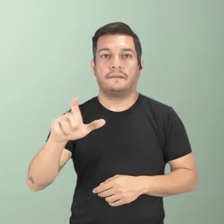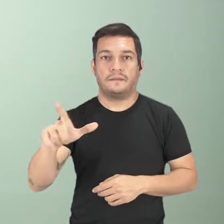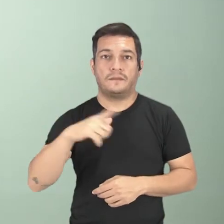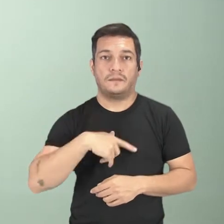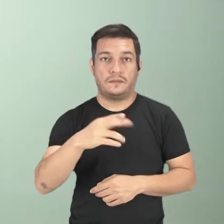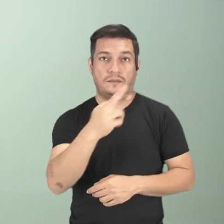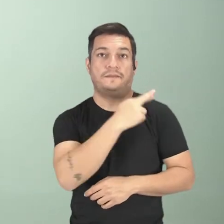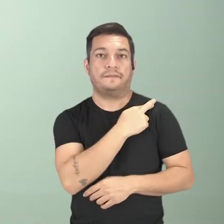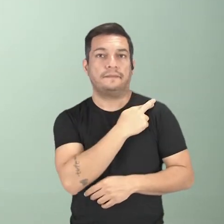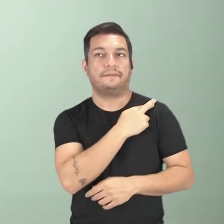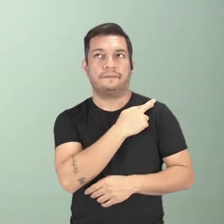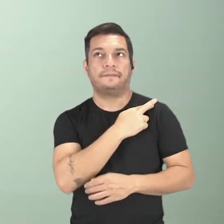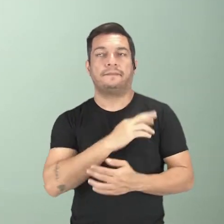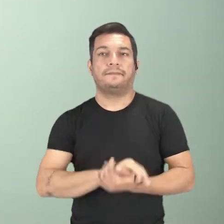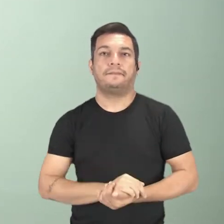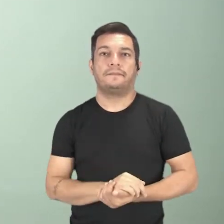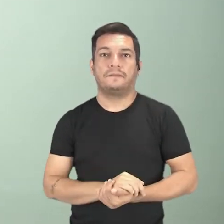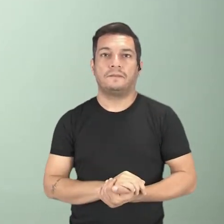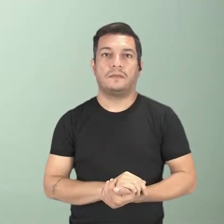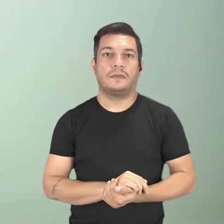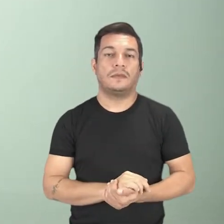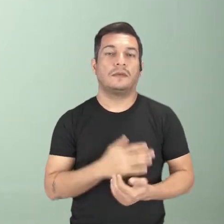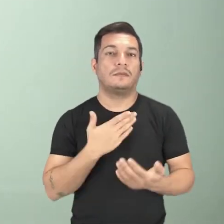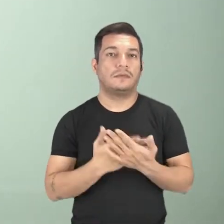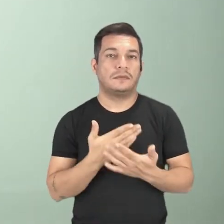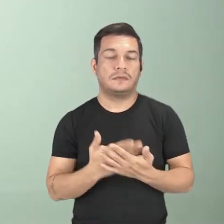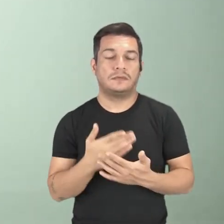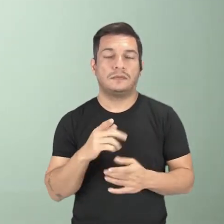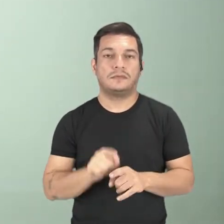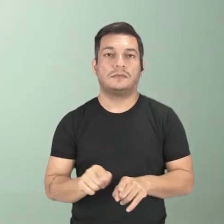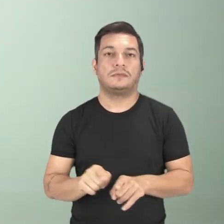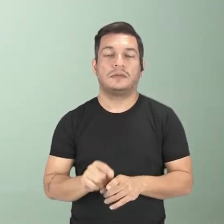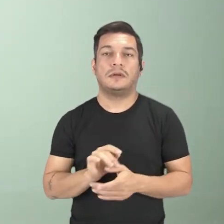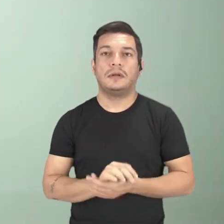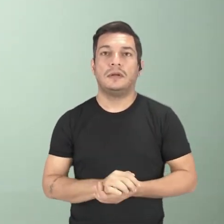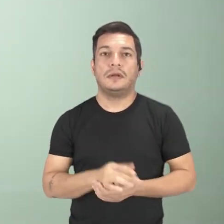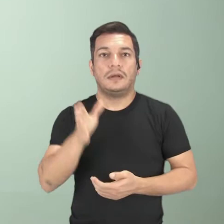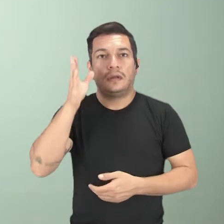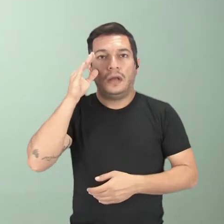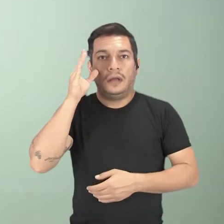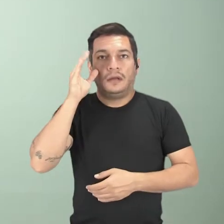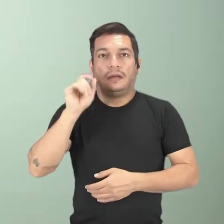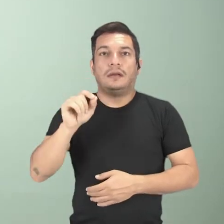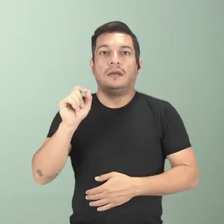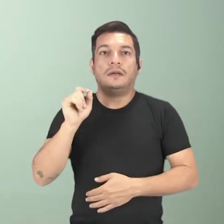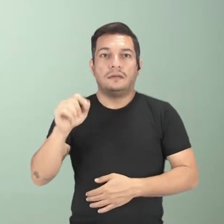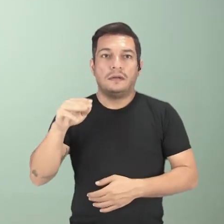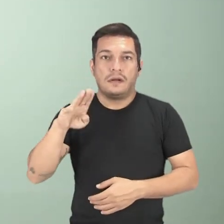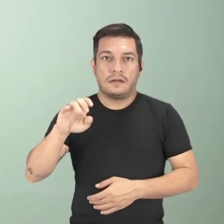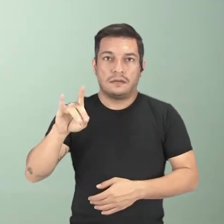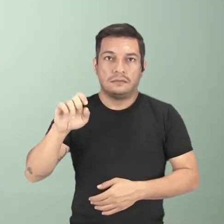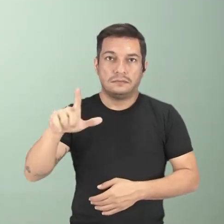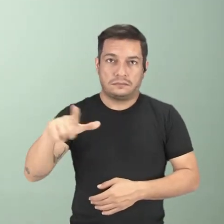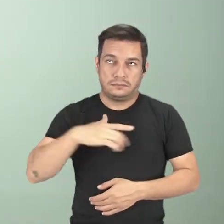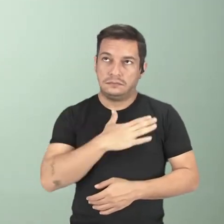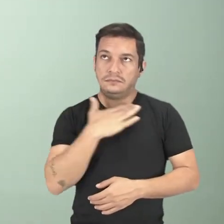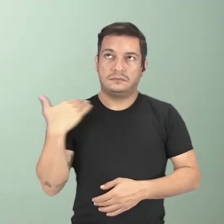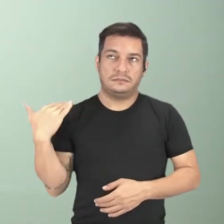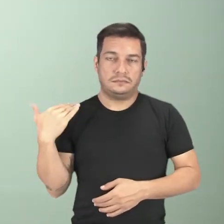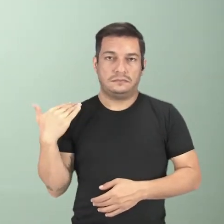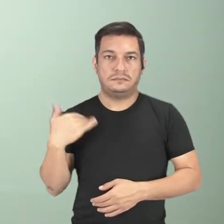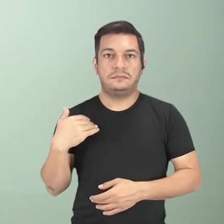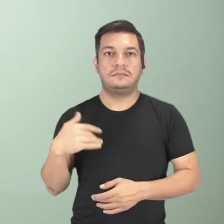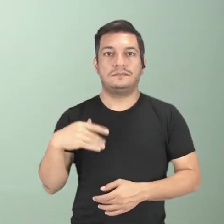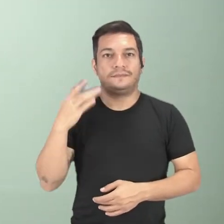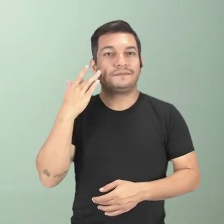pai da genética, pelos seus estudos, enfim. E uma curiosidade é que Mendel morreu sem saber que aquele